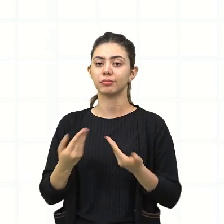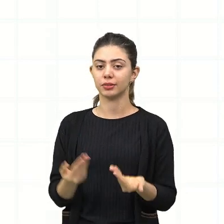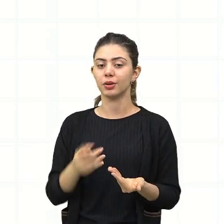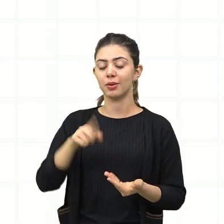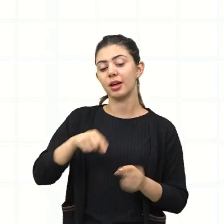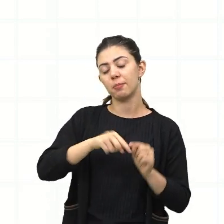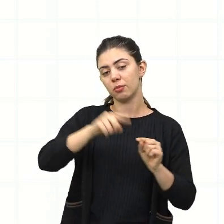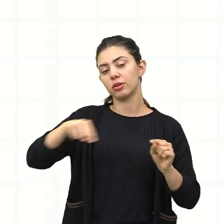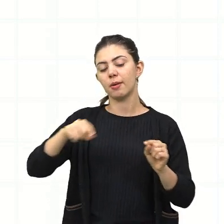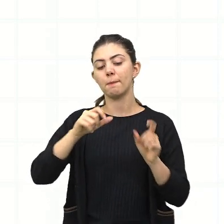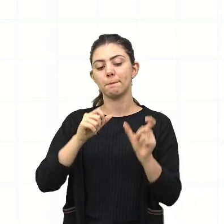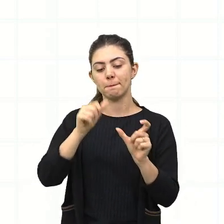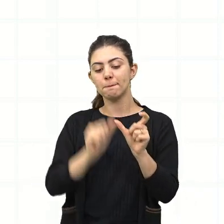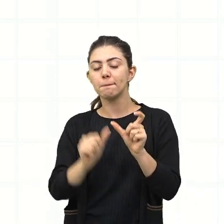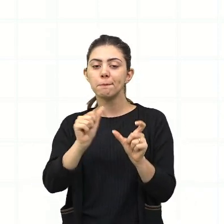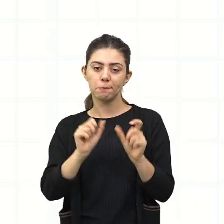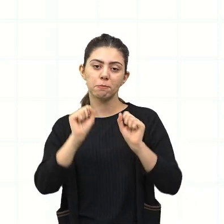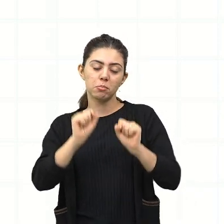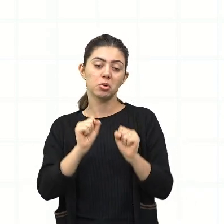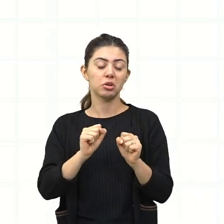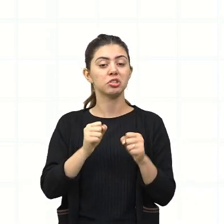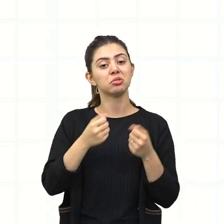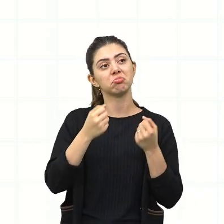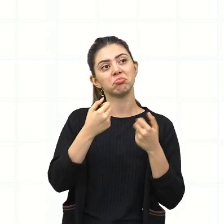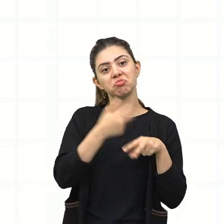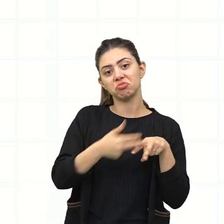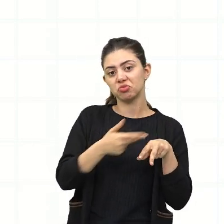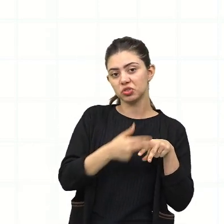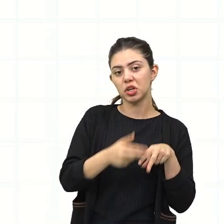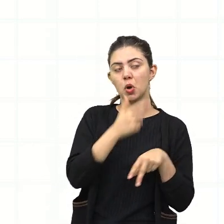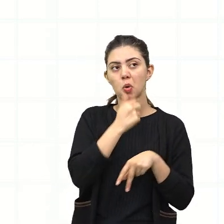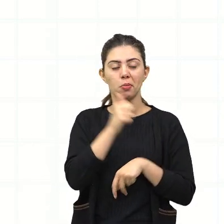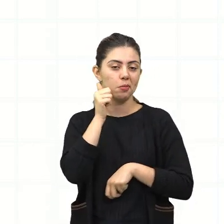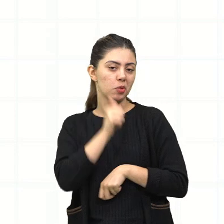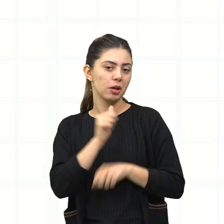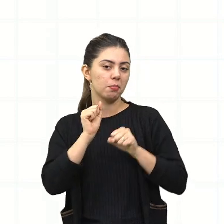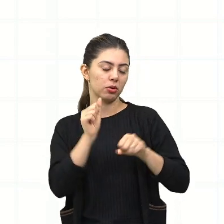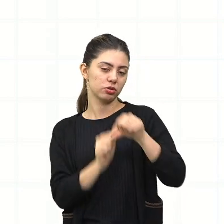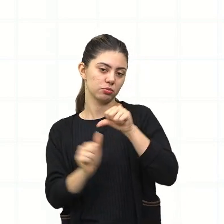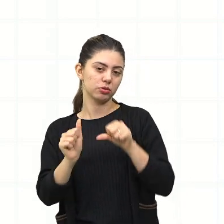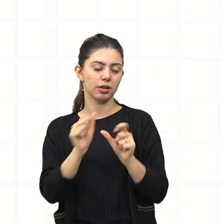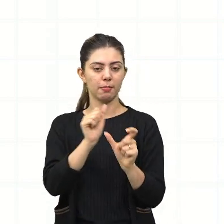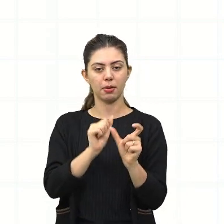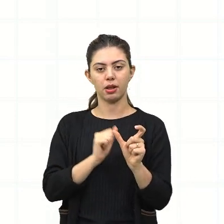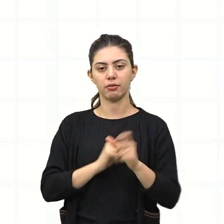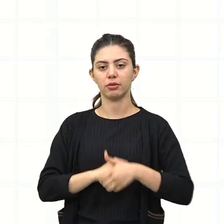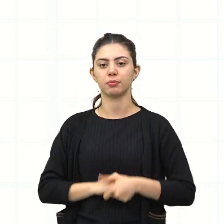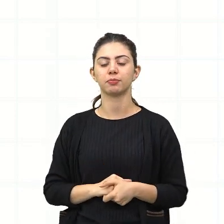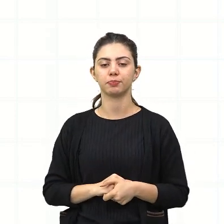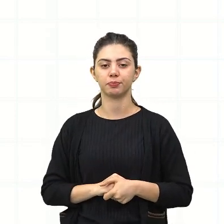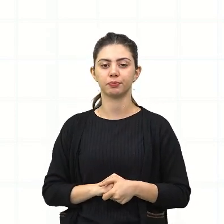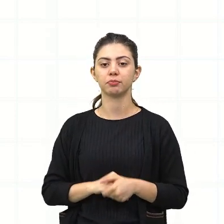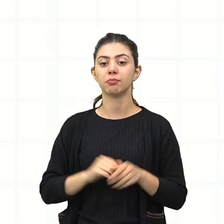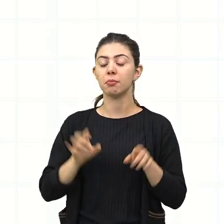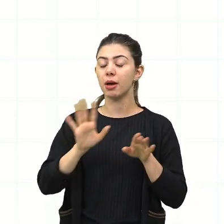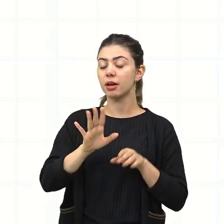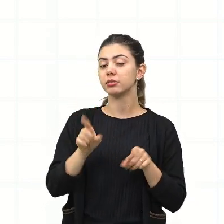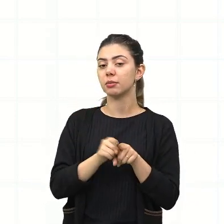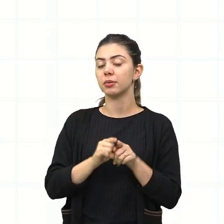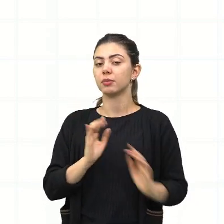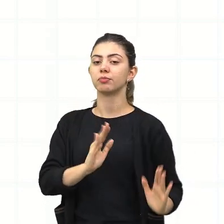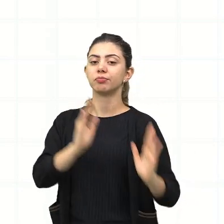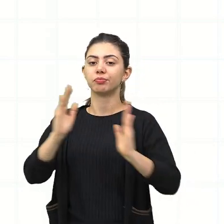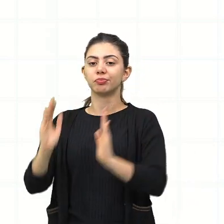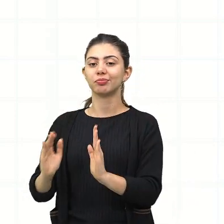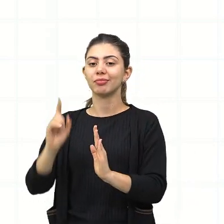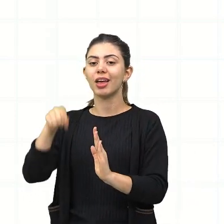ser modificados dependendo, como eu disse, de gênero ou número, singular, plural, masculino ou feminino. Só que há também os invariáveis, são